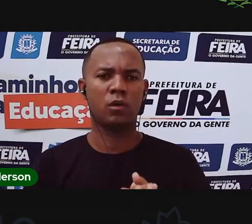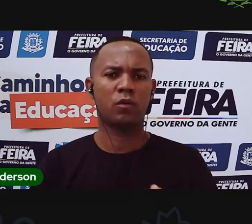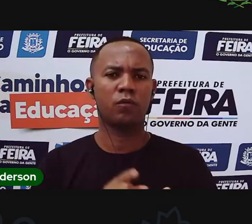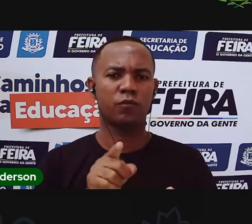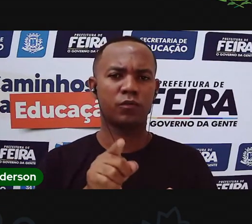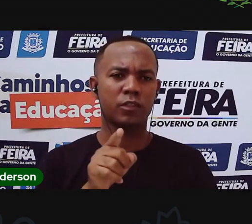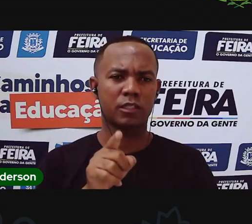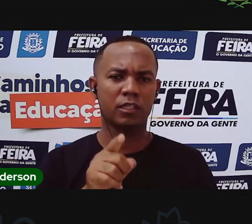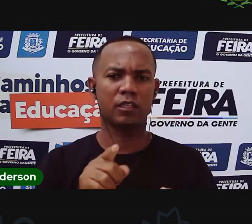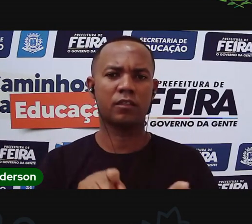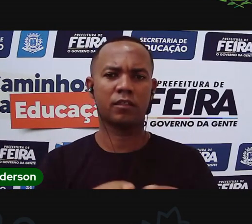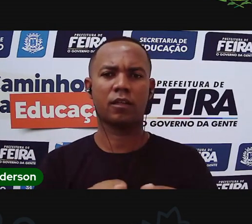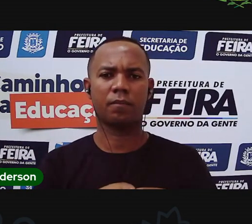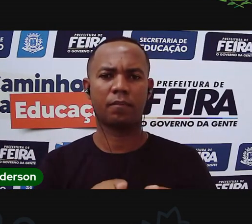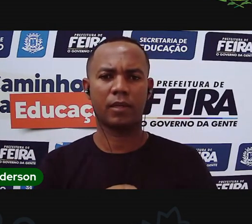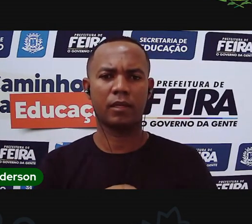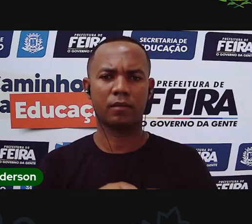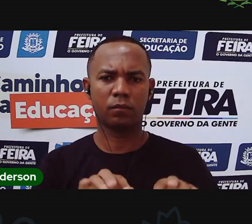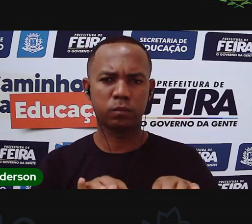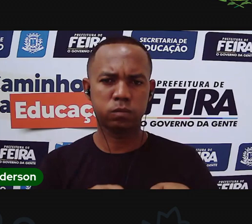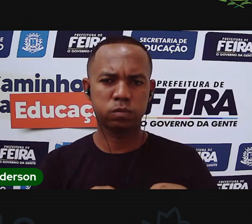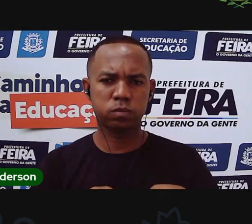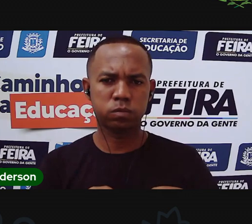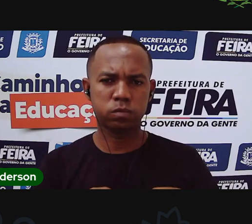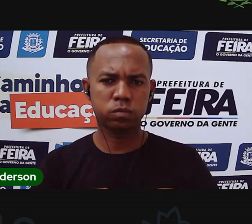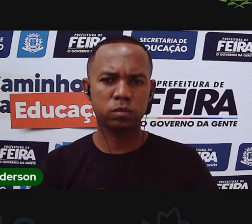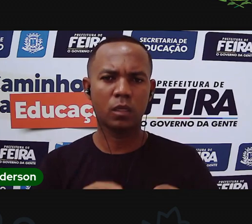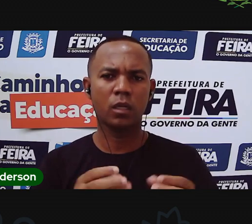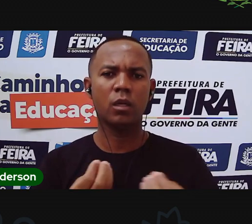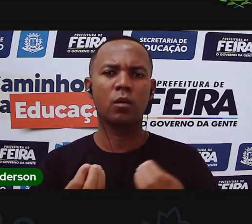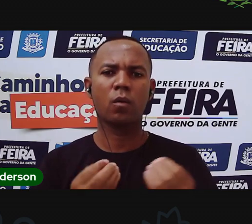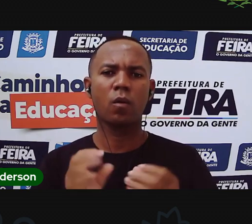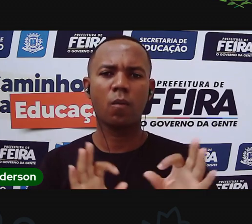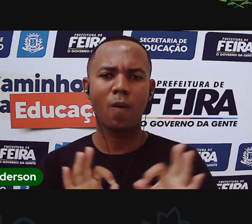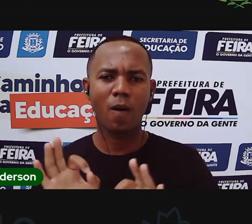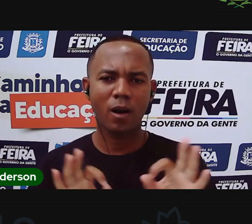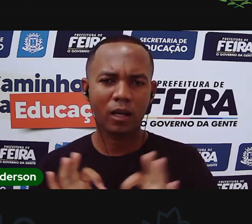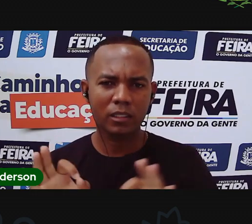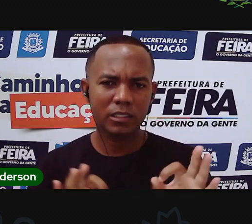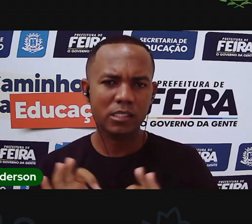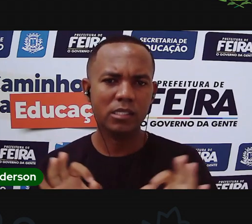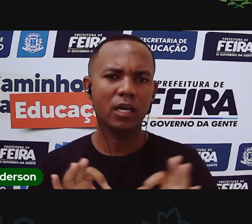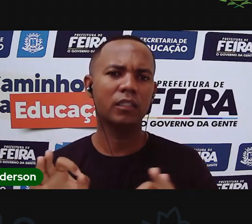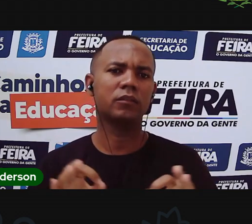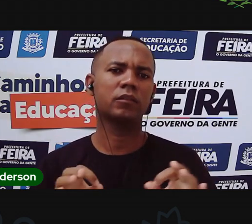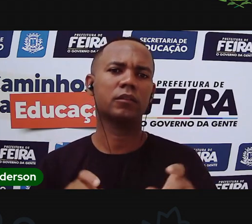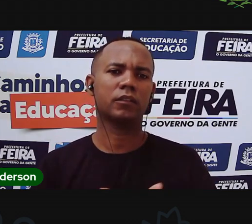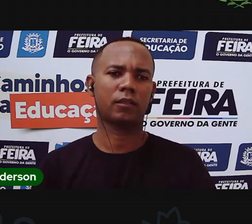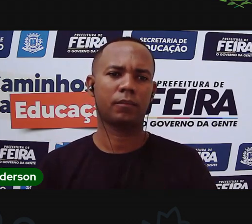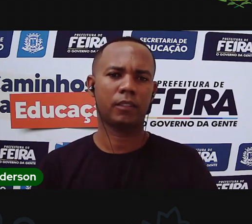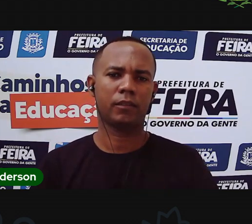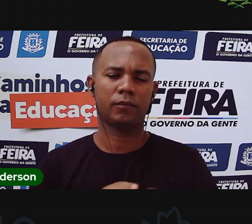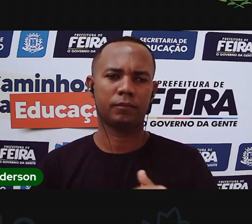acessando lá. Deixa eu mostrar aqui para vocês como é que tá organizada aqui no Padlet.